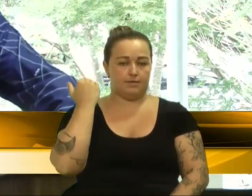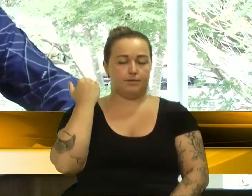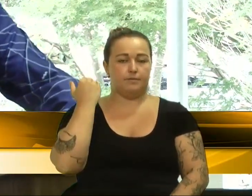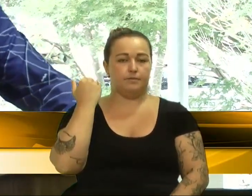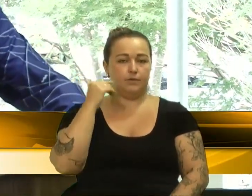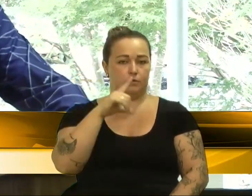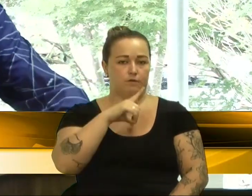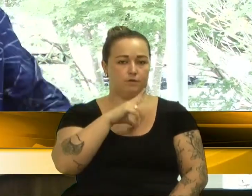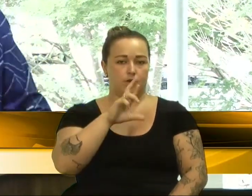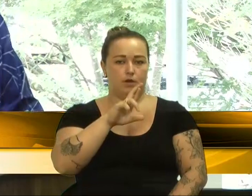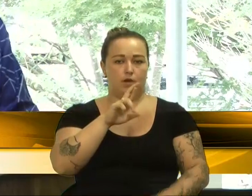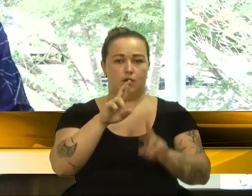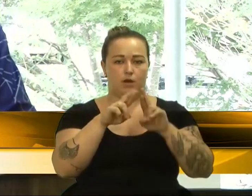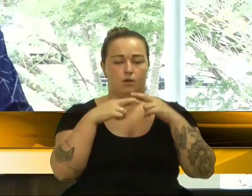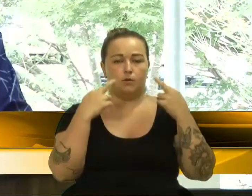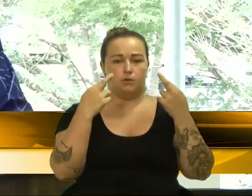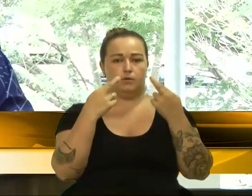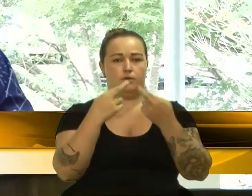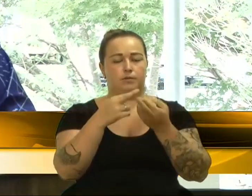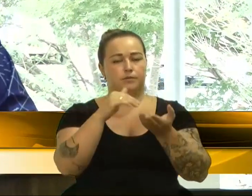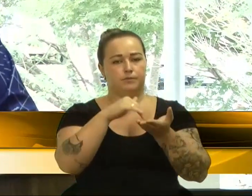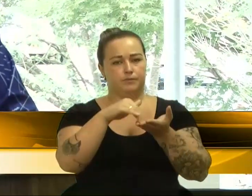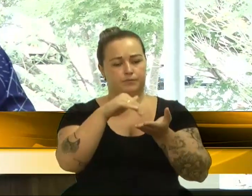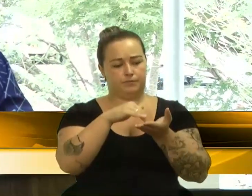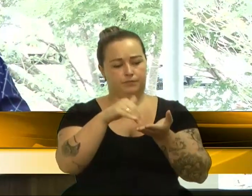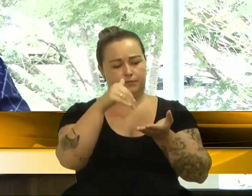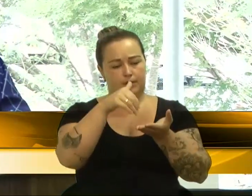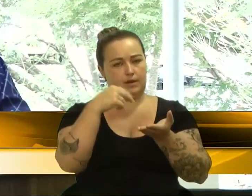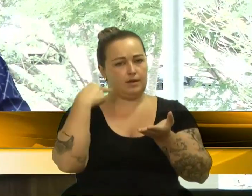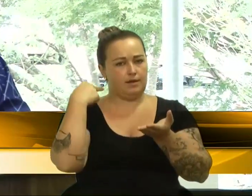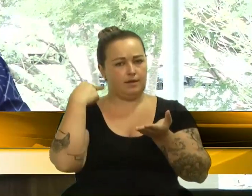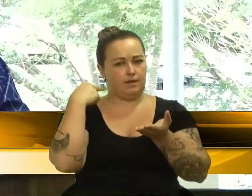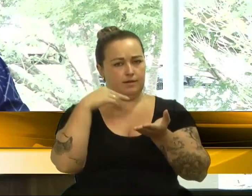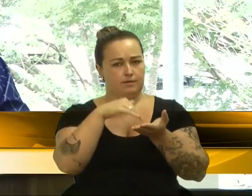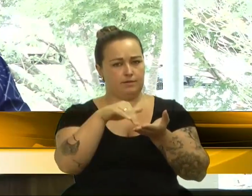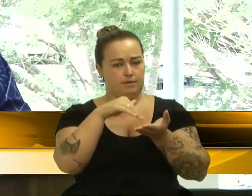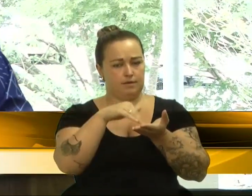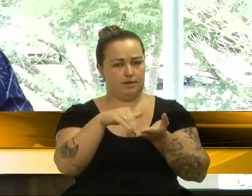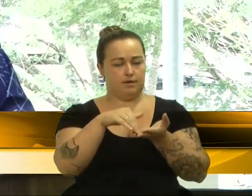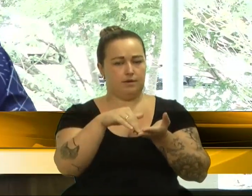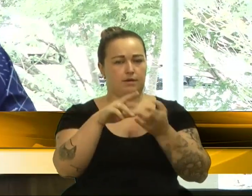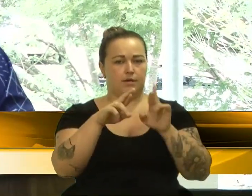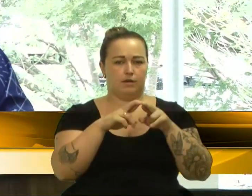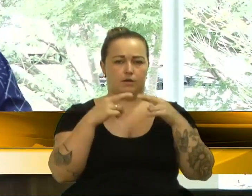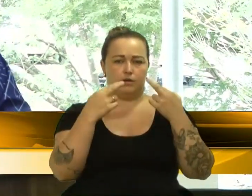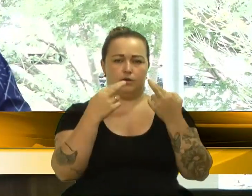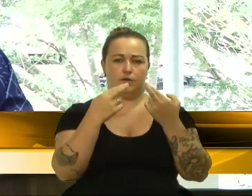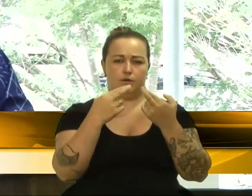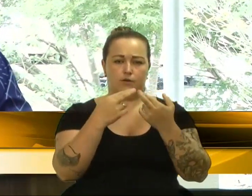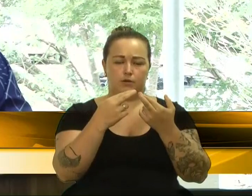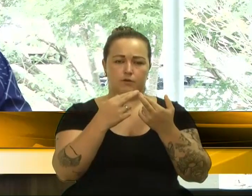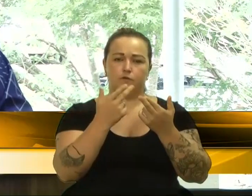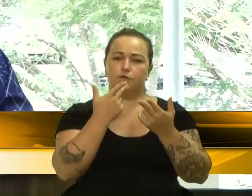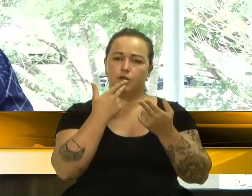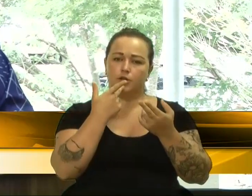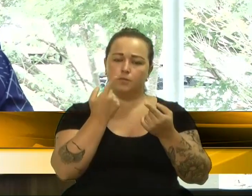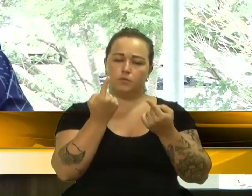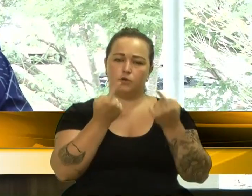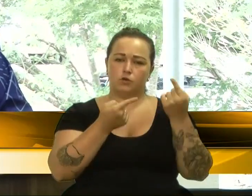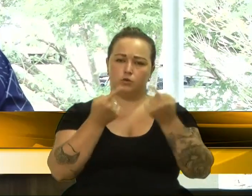então. Na reunião, então, atualizamos a secretária das diversas demandas do